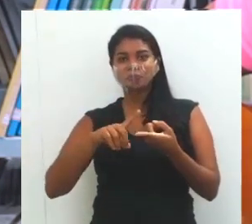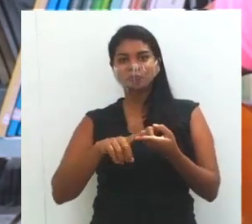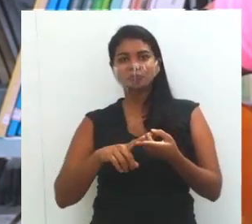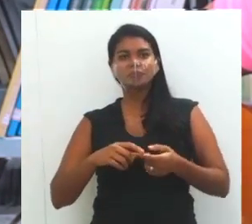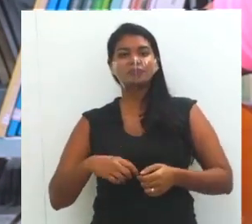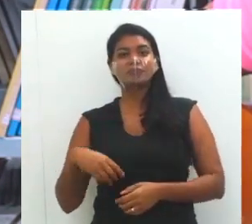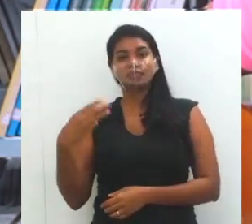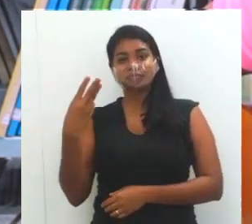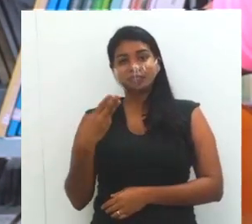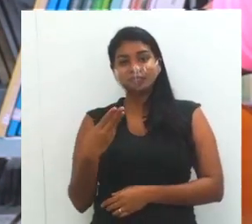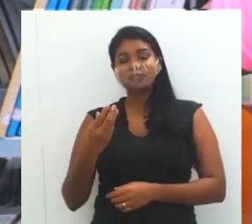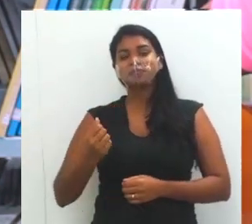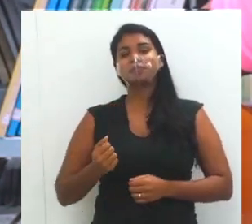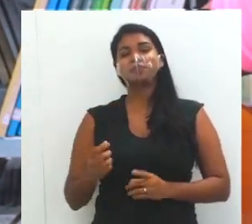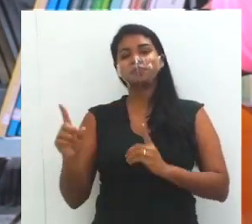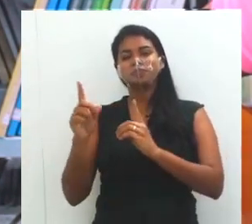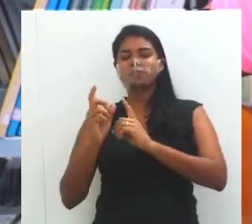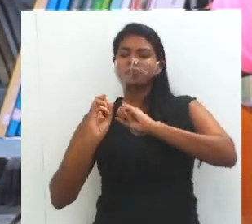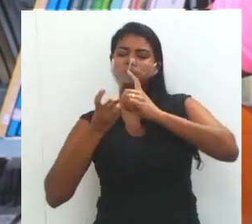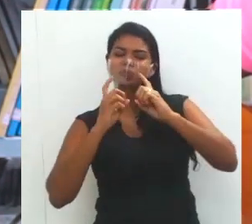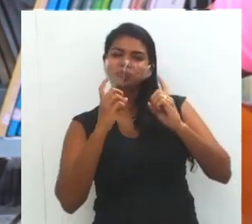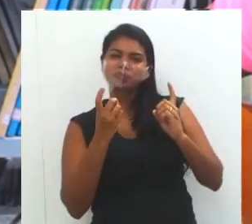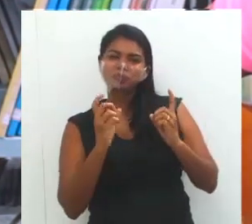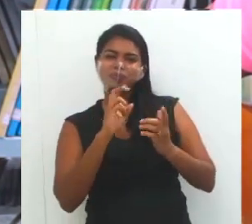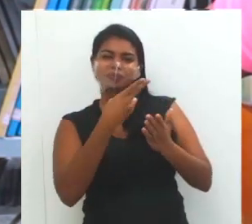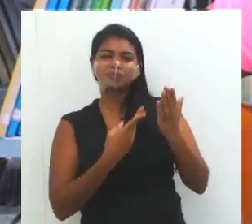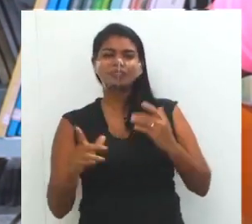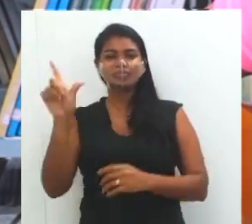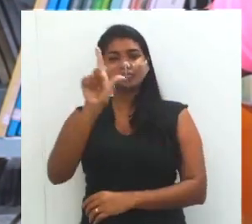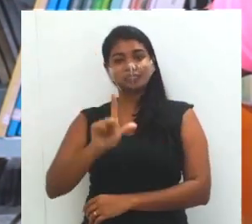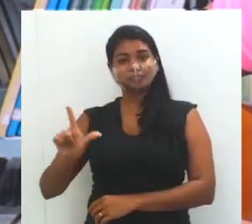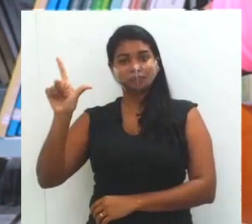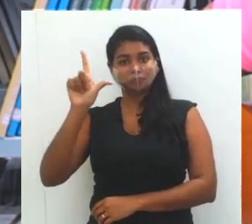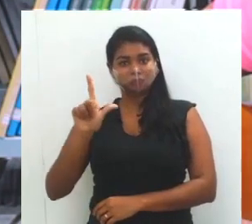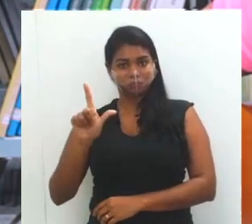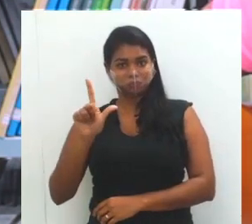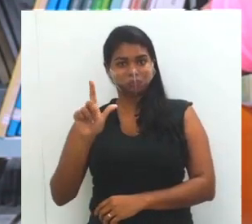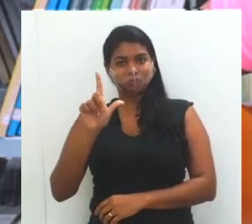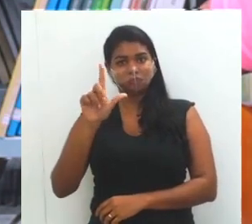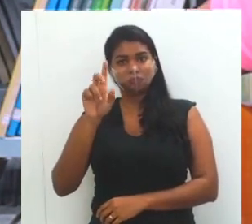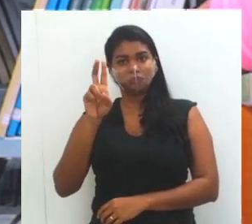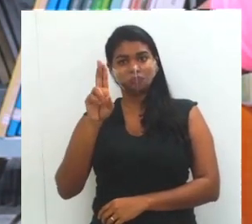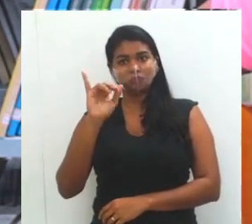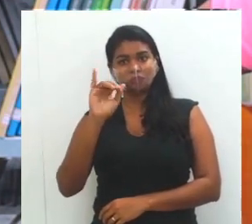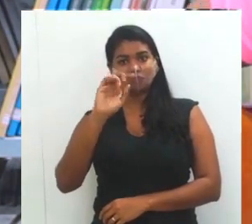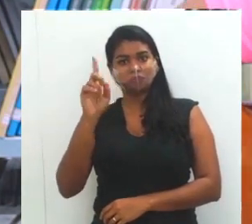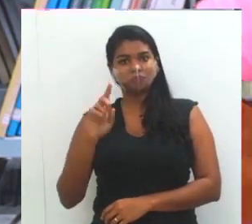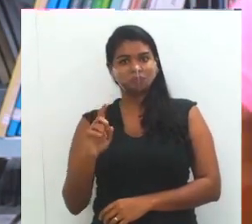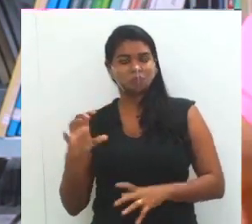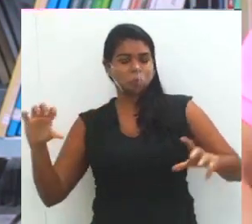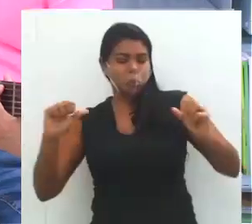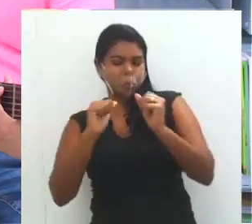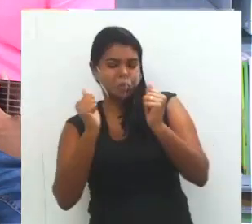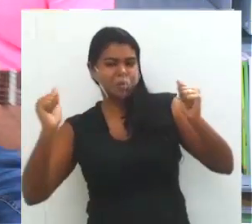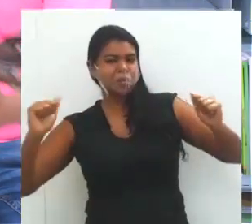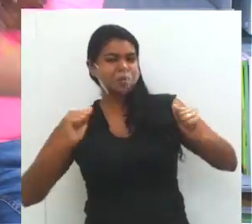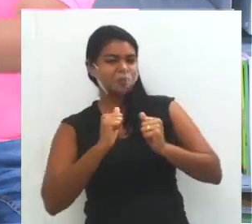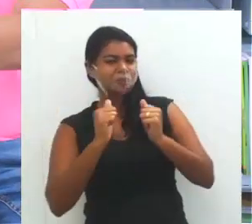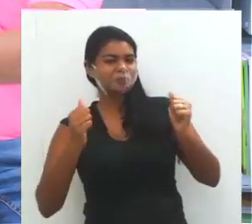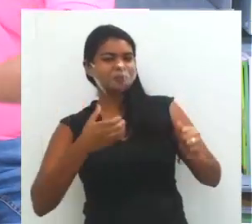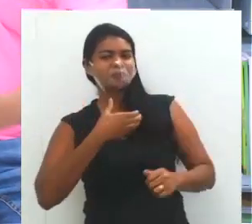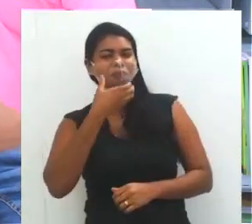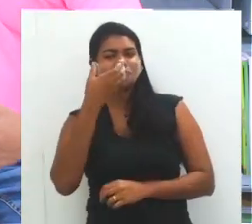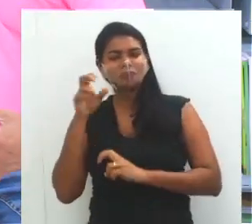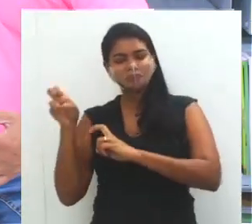o nosso terceiro encontro do nosso papo artístico-literário, que será sobre Luiz Gonzaga, essa grande